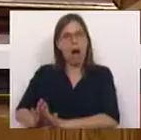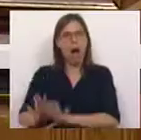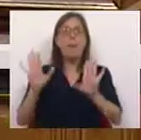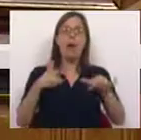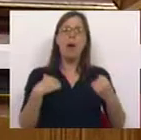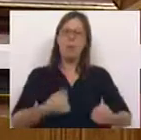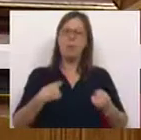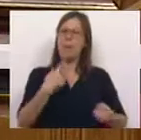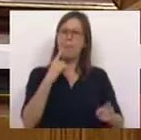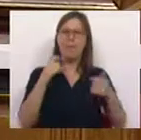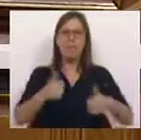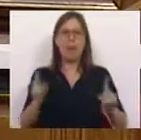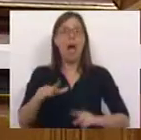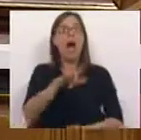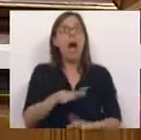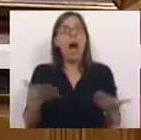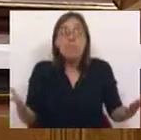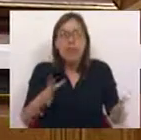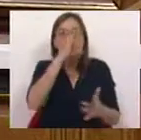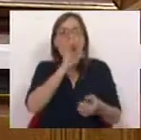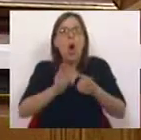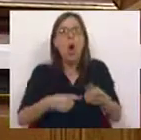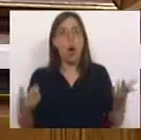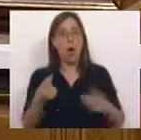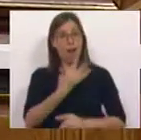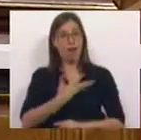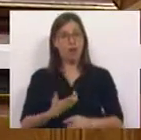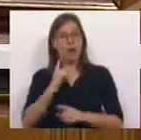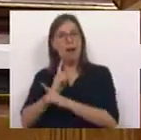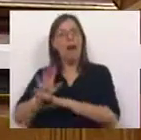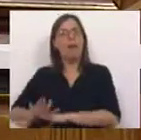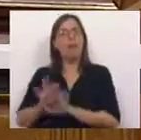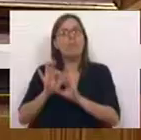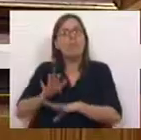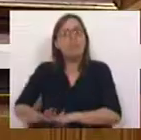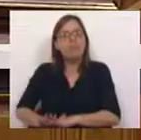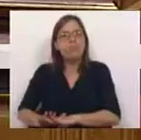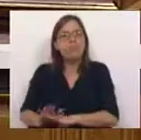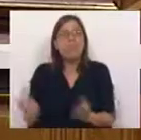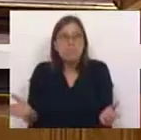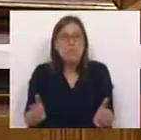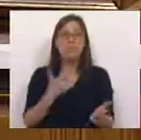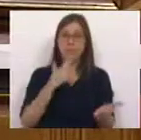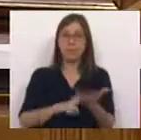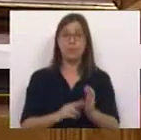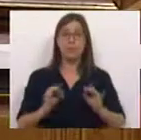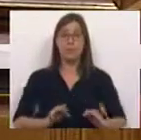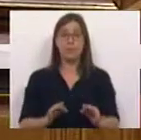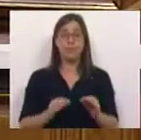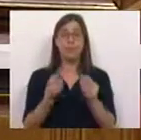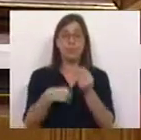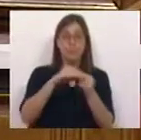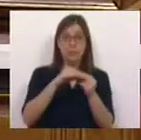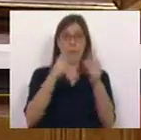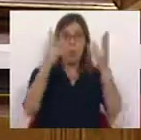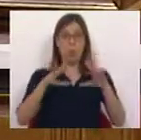não conseguimos, no entanto, perceber em que áreas ou mesmo ministérios as cativações ficaram mesmo congeladas. É verdade que os